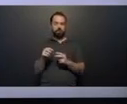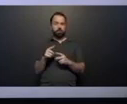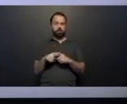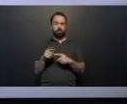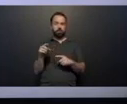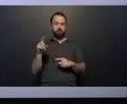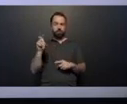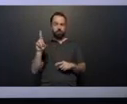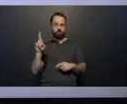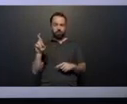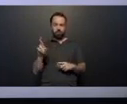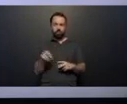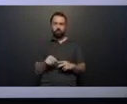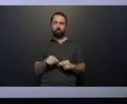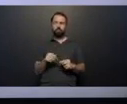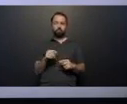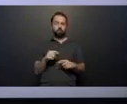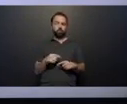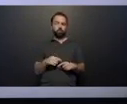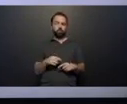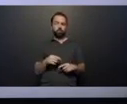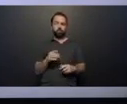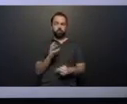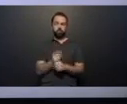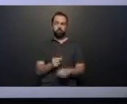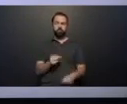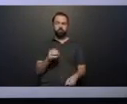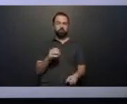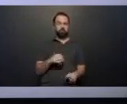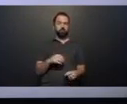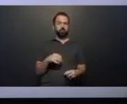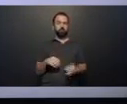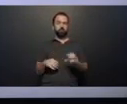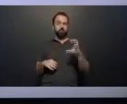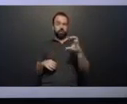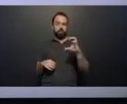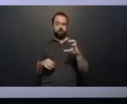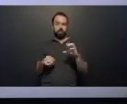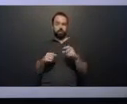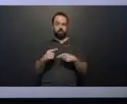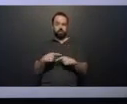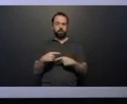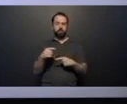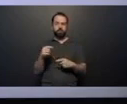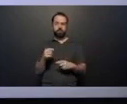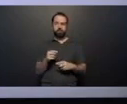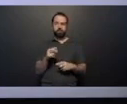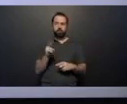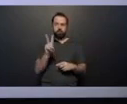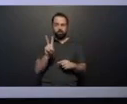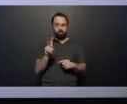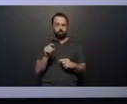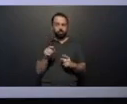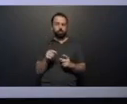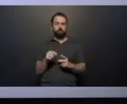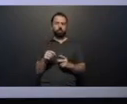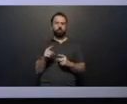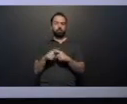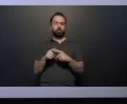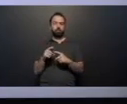π vezes 50. Lembrando lá que a pista tem 100 metros de diâmetro, 50 metros de